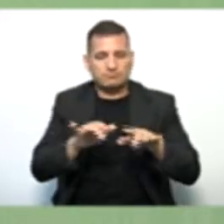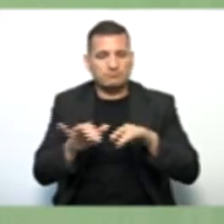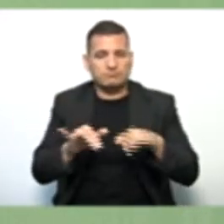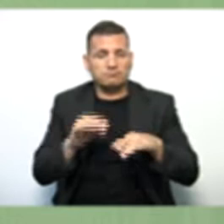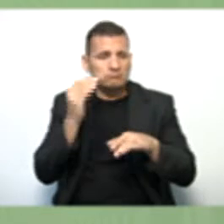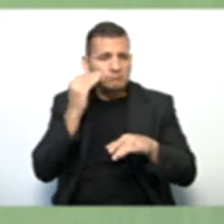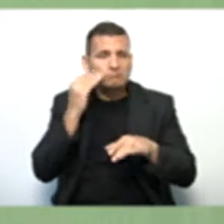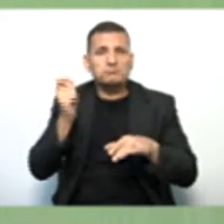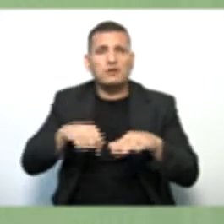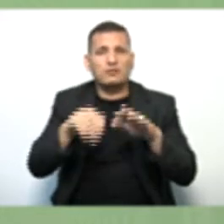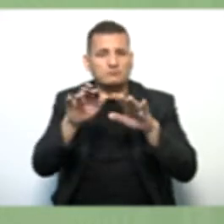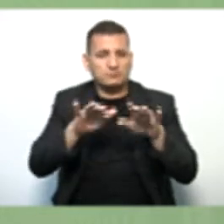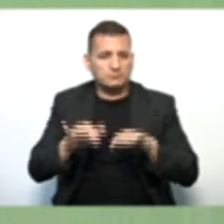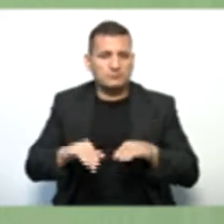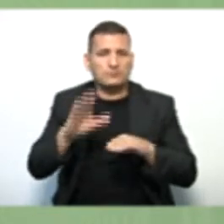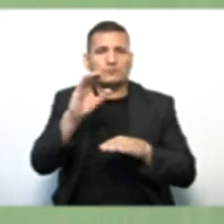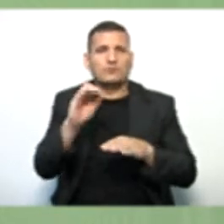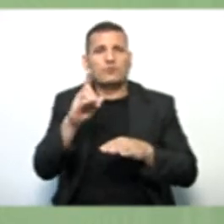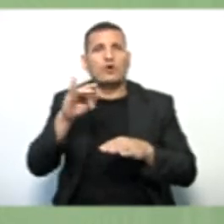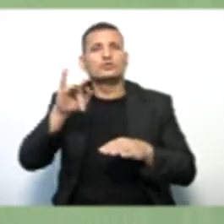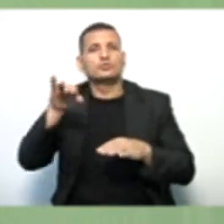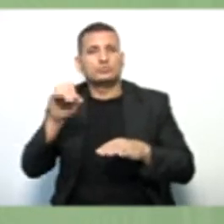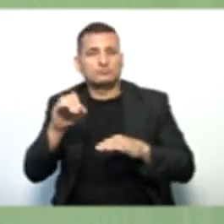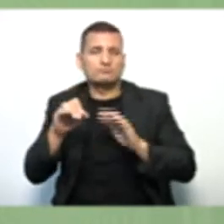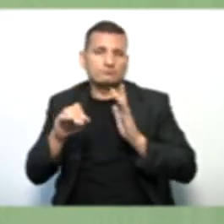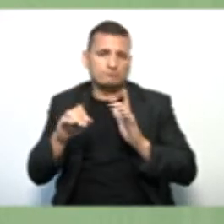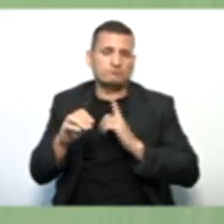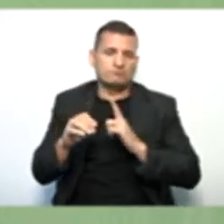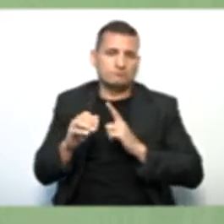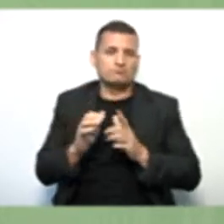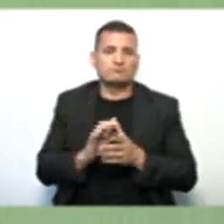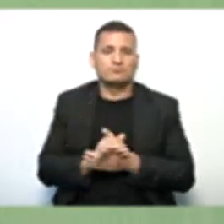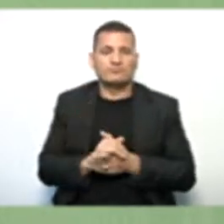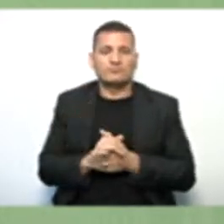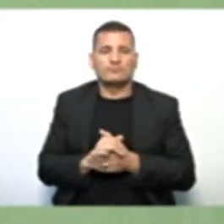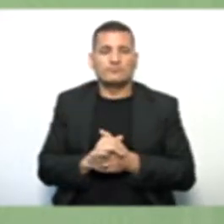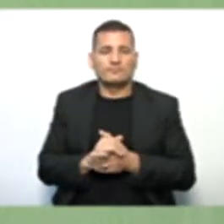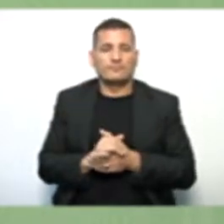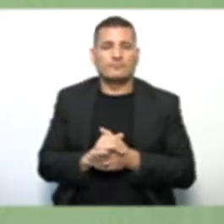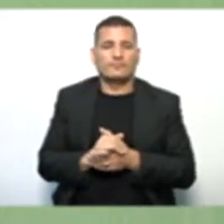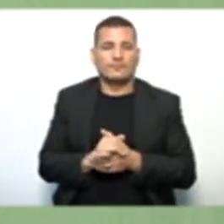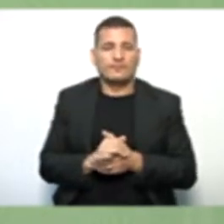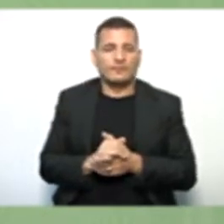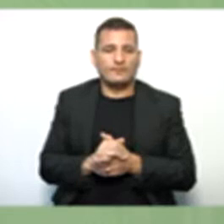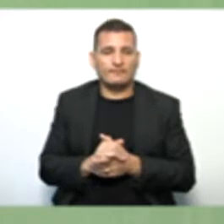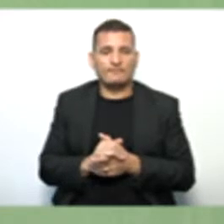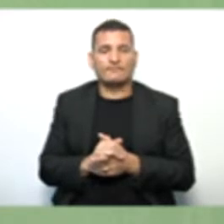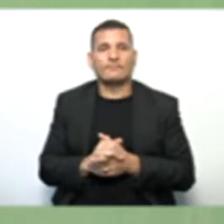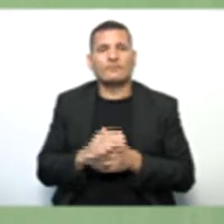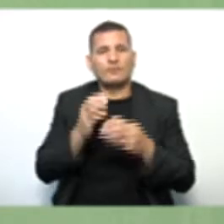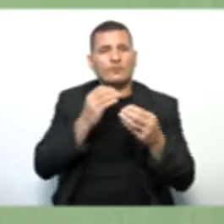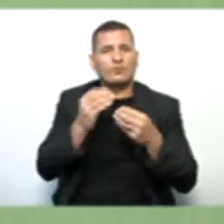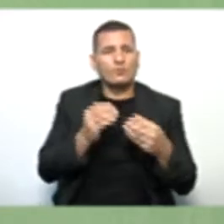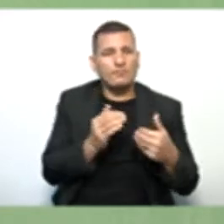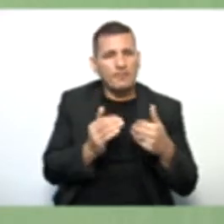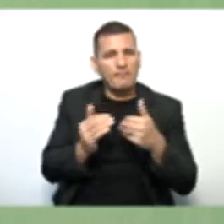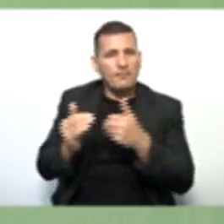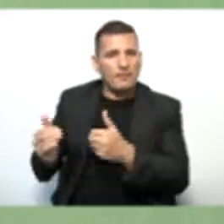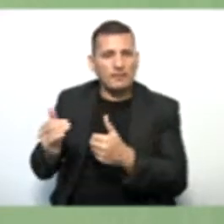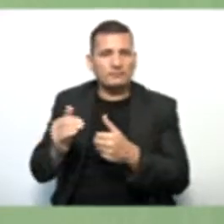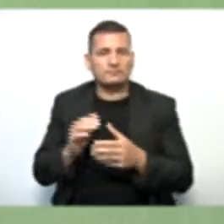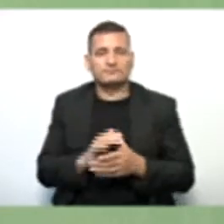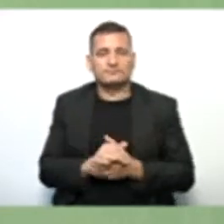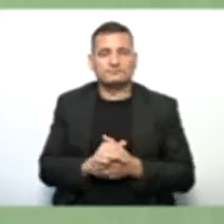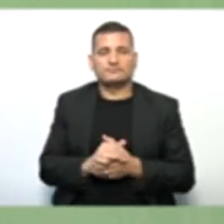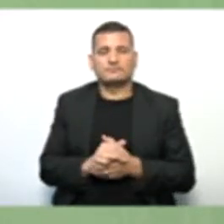dá de escrever isso aqui em forma de código. Tanto em pseudocódigo como em código também. Tá bom? Sequência de passos para a